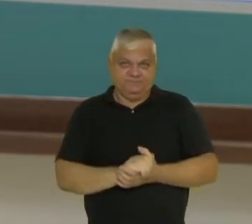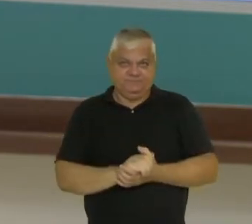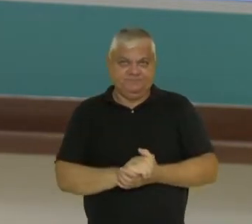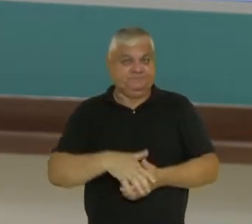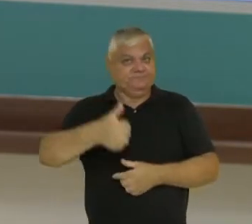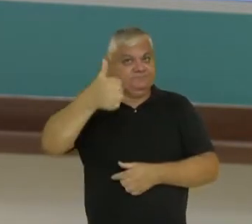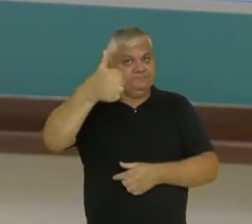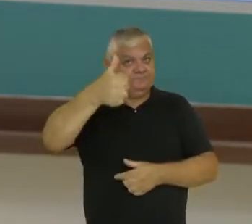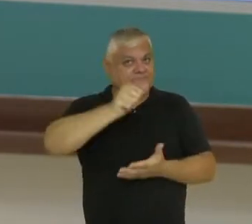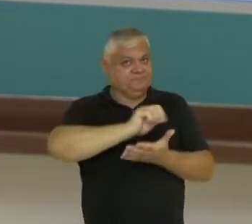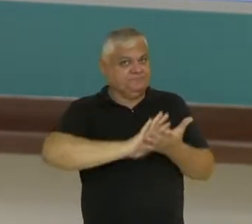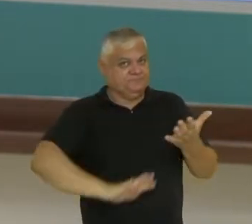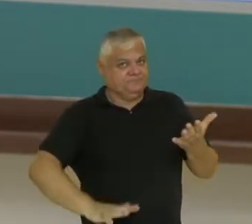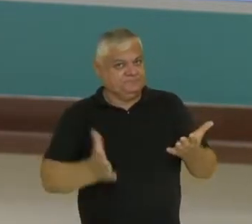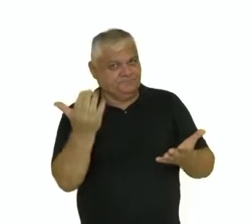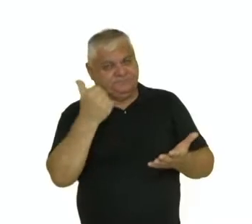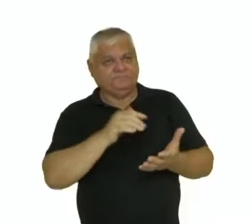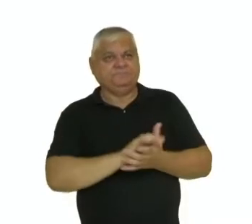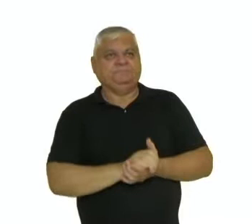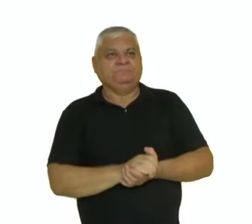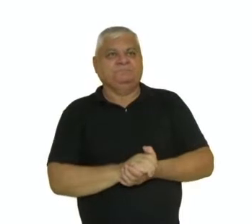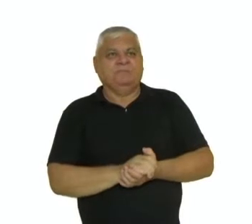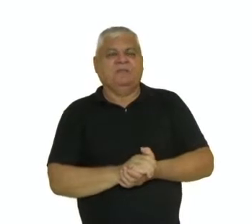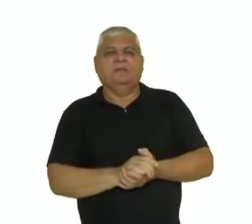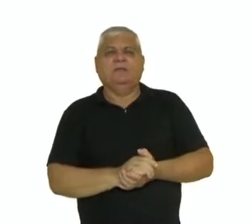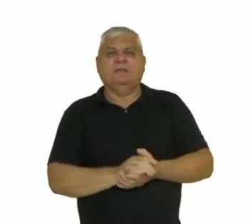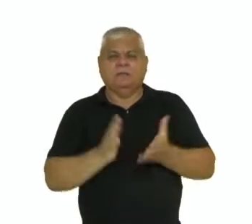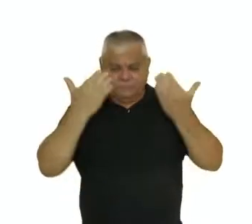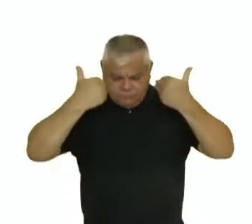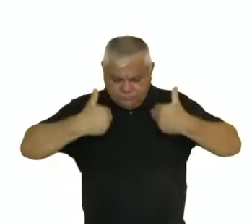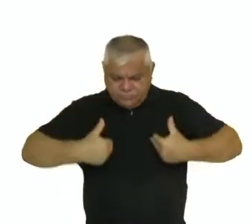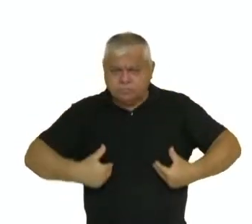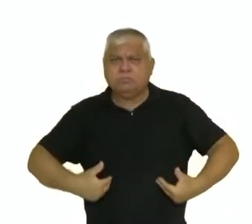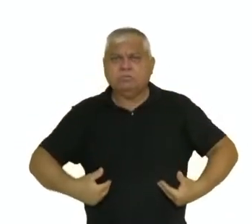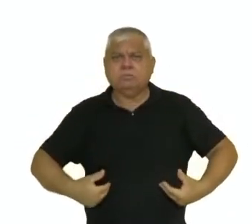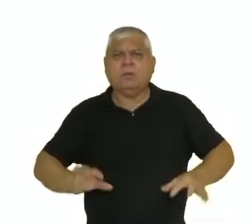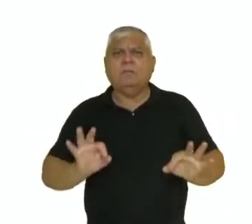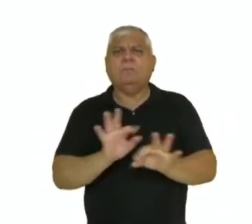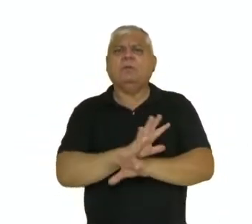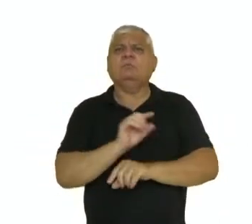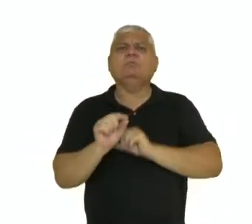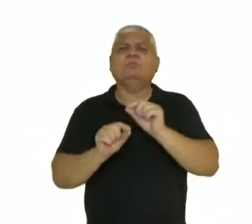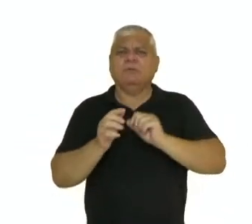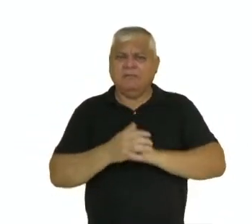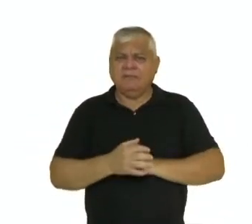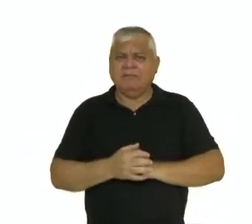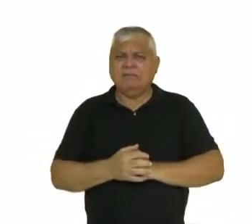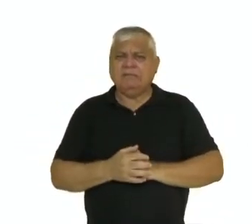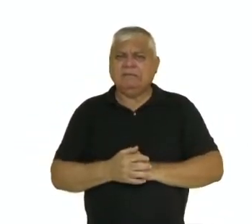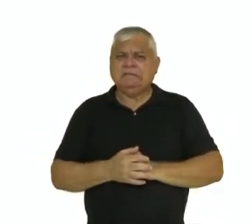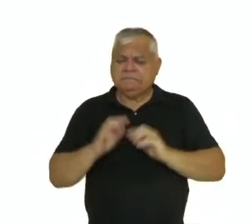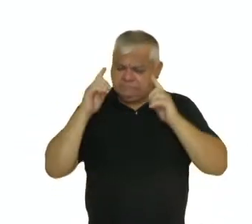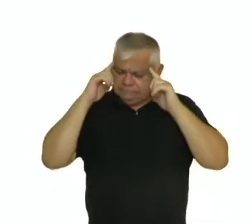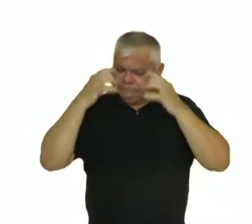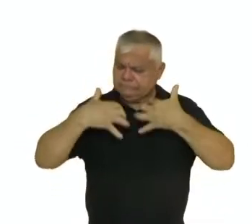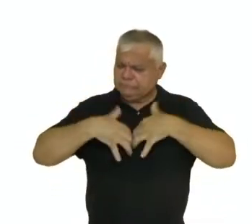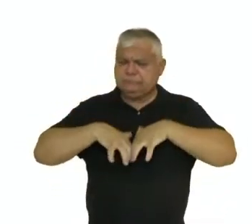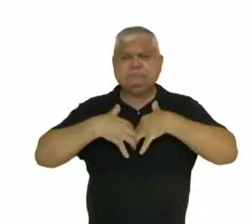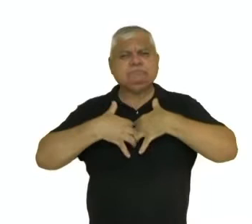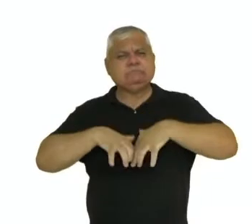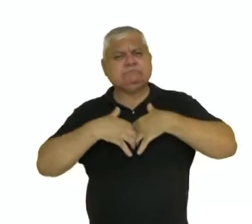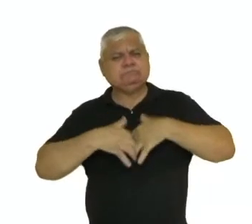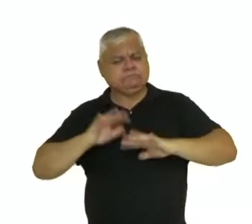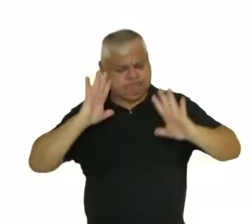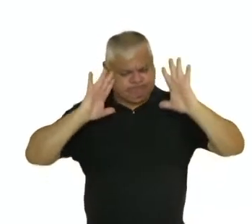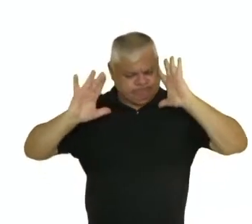Vamos fazer a primeira atividade agora? Do que somos feitos? A busca pela resposta ocorre desde a Grécia Antiga, mas em duas